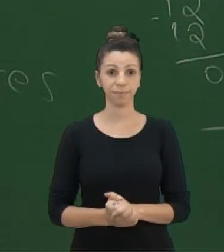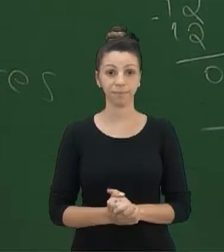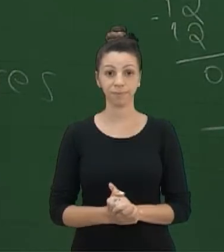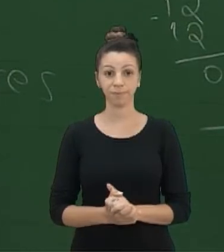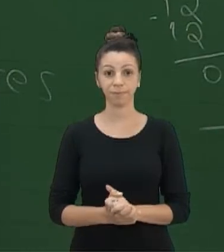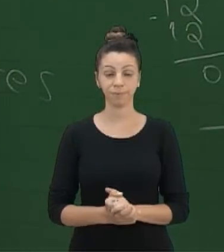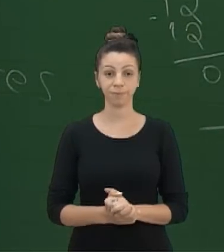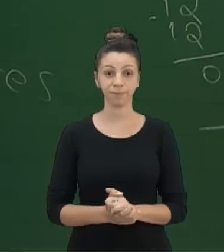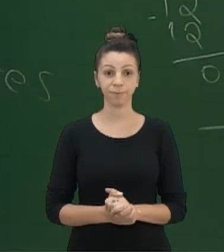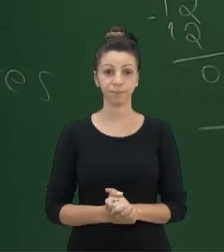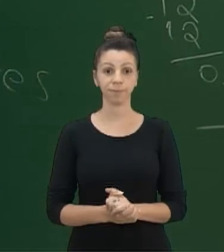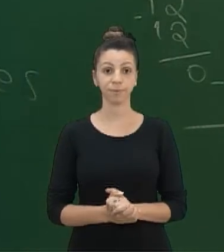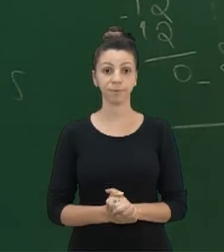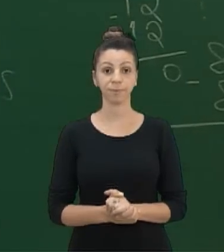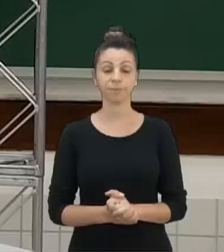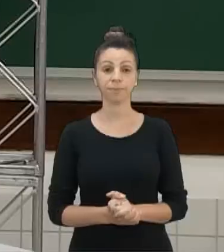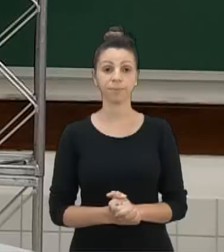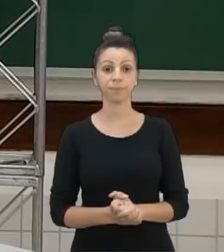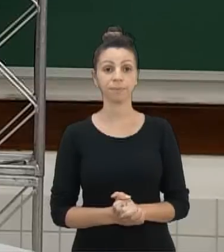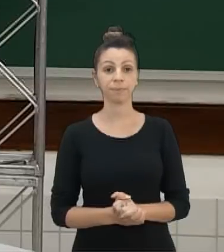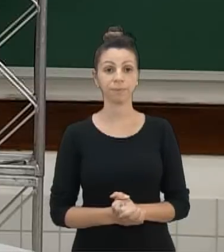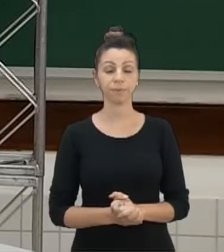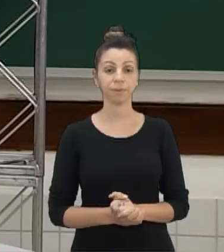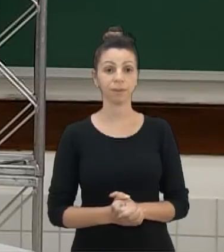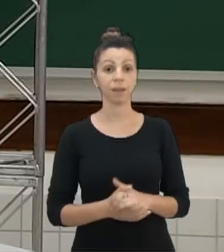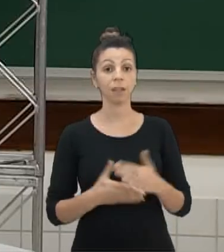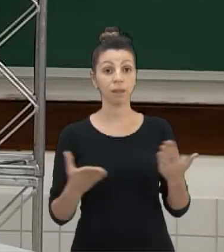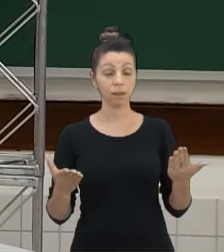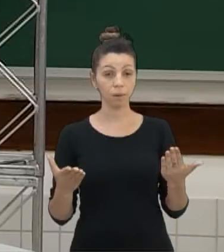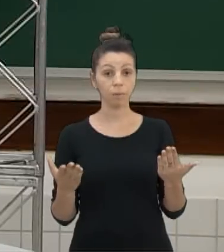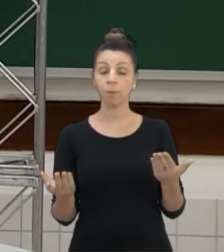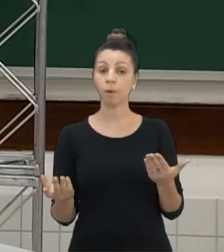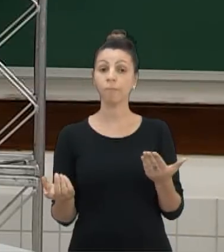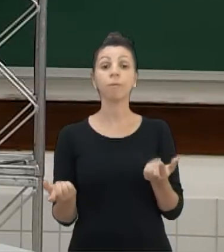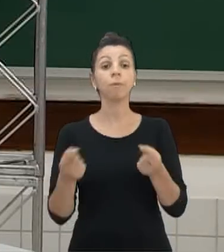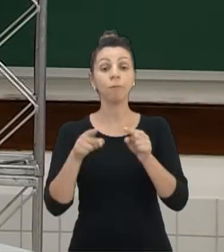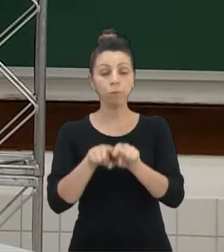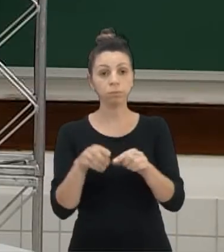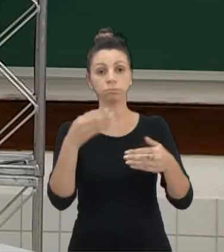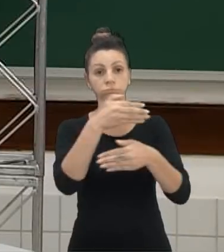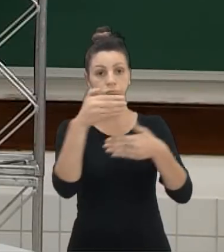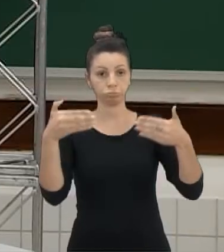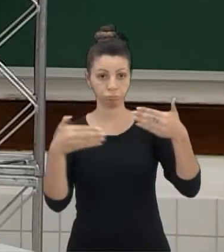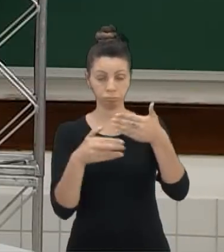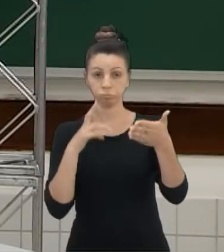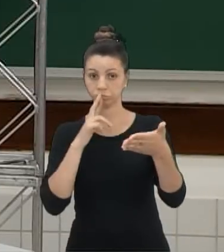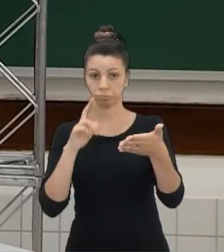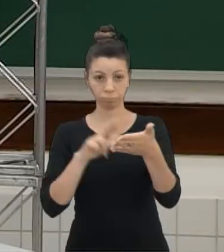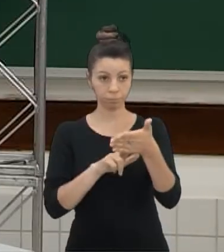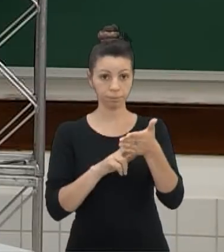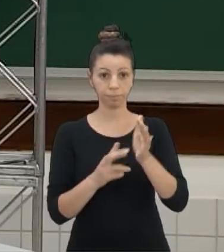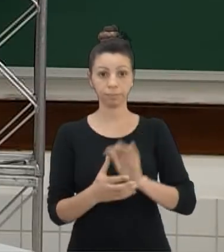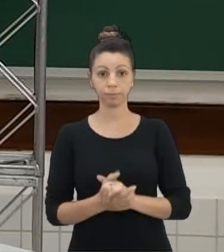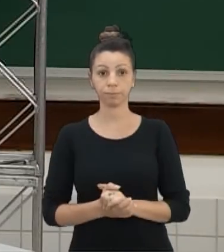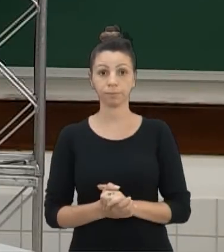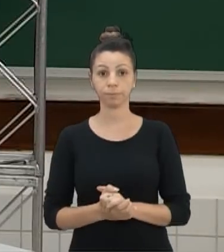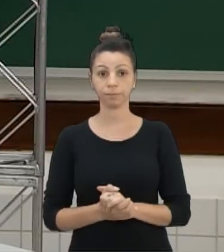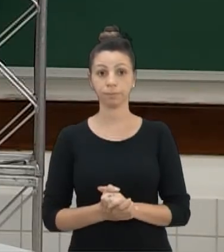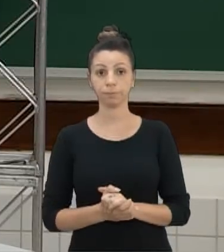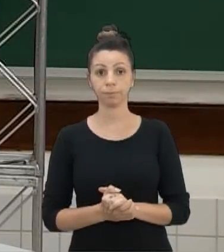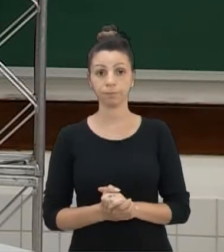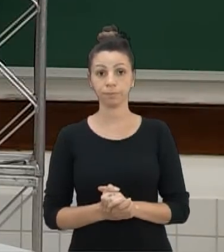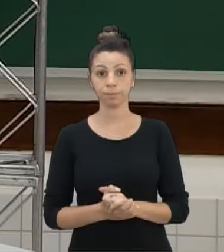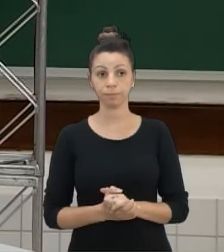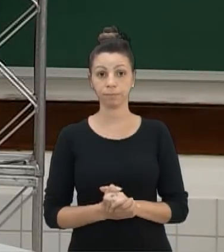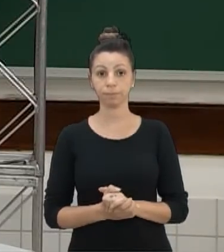Então vamos lá. Vamos acompanhar agora aqui nos slides da resolução. Então, Deixa eu posicionar aqui.